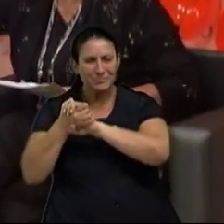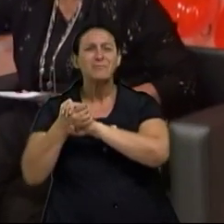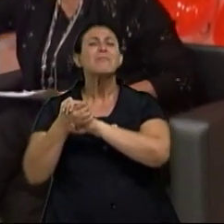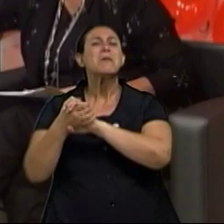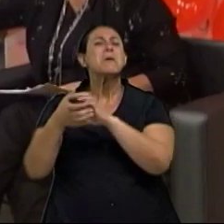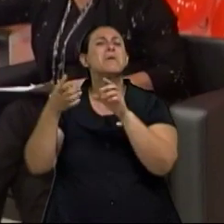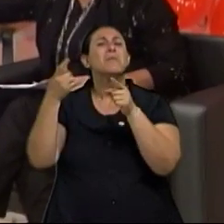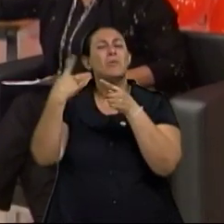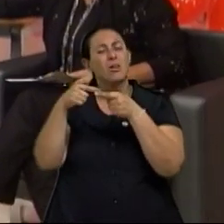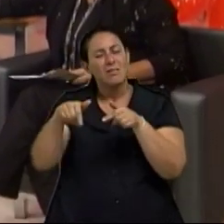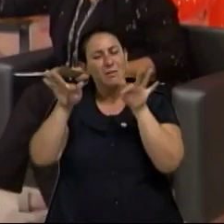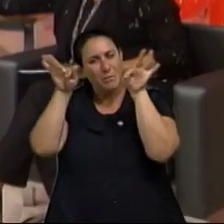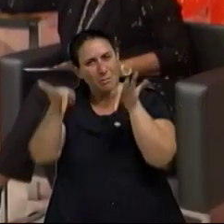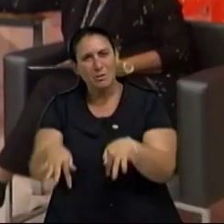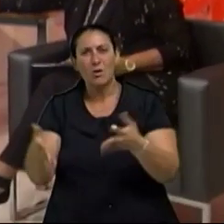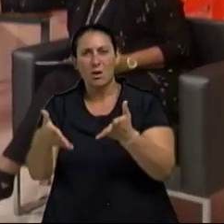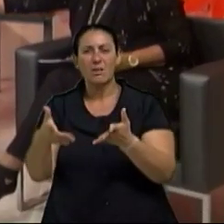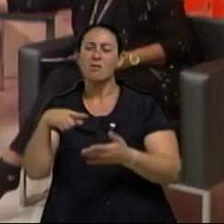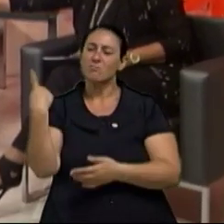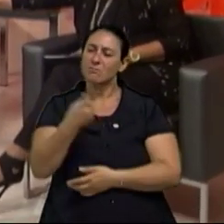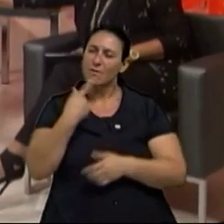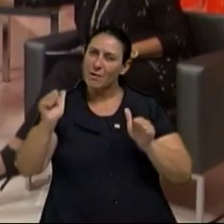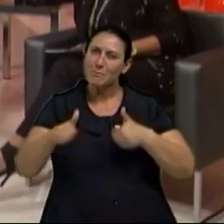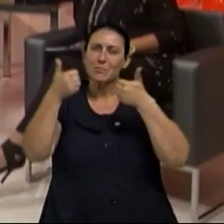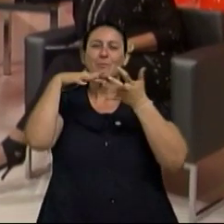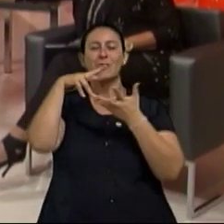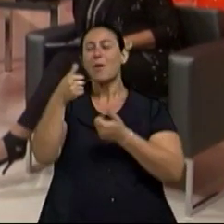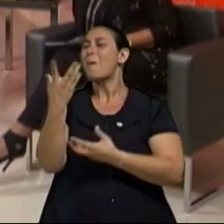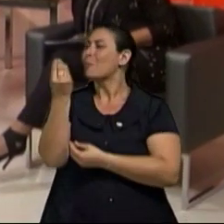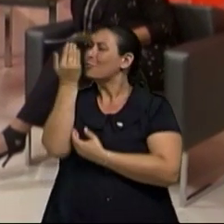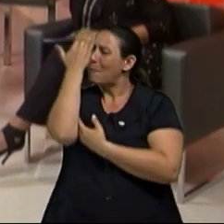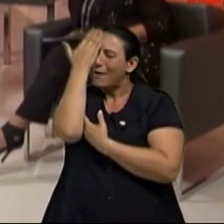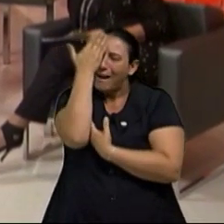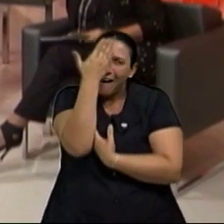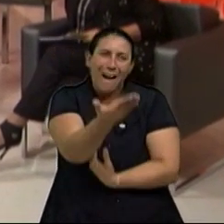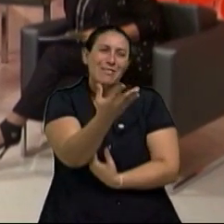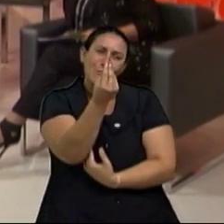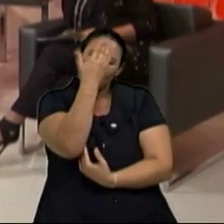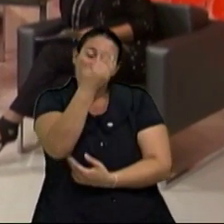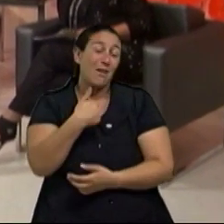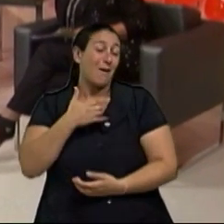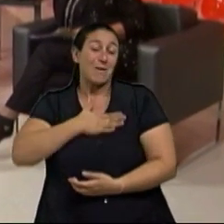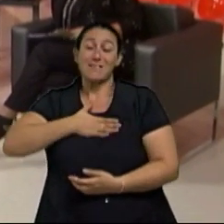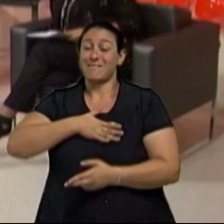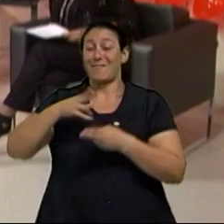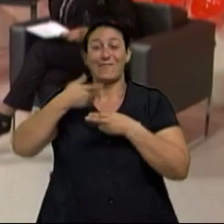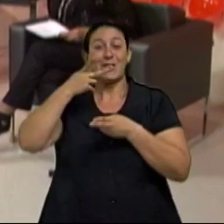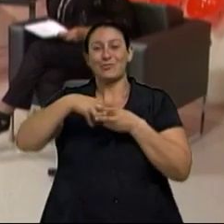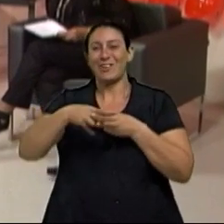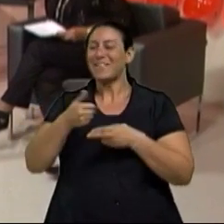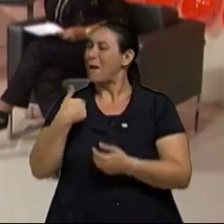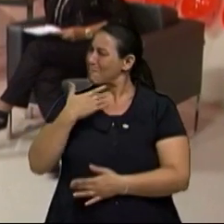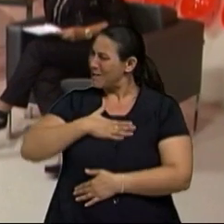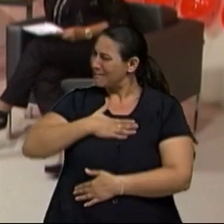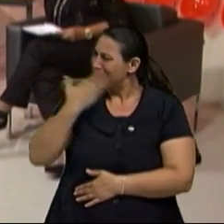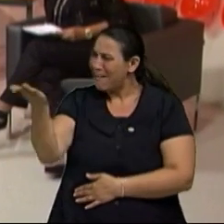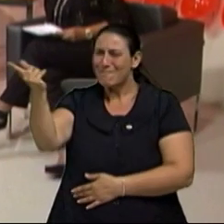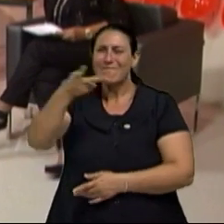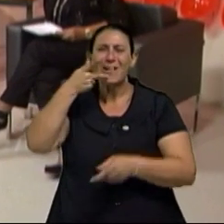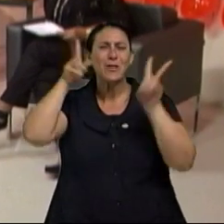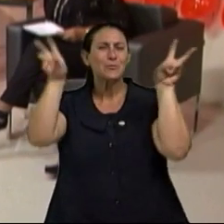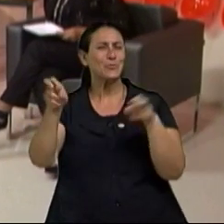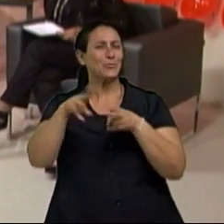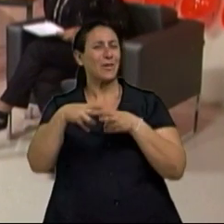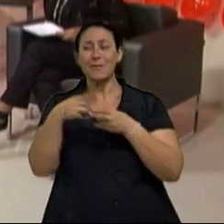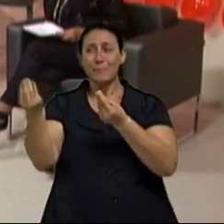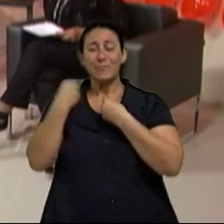que nós terminamos aqui de mãos dadas, porque é assim que a gente faz um mundo e melhor. E muito obrigada. Falar de chocolate é um prazer. Foi um prazer te ouvir falar de